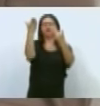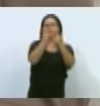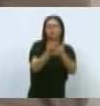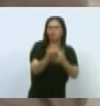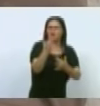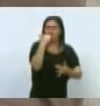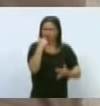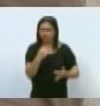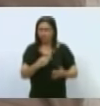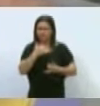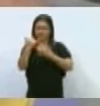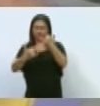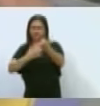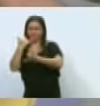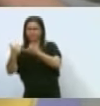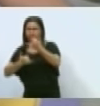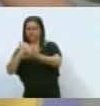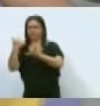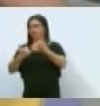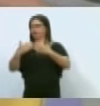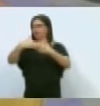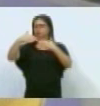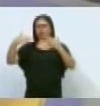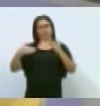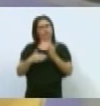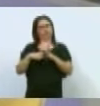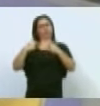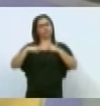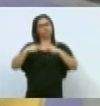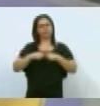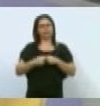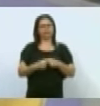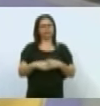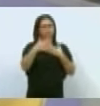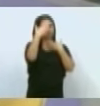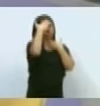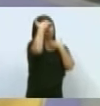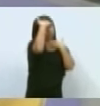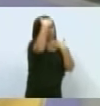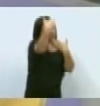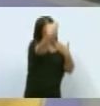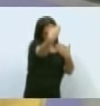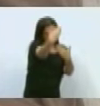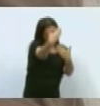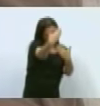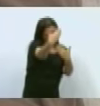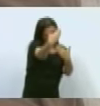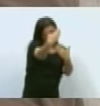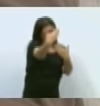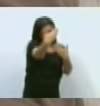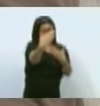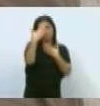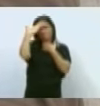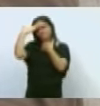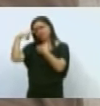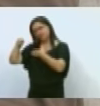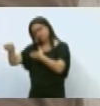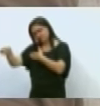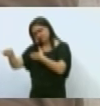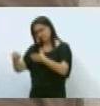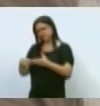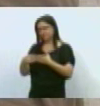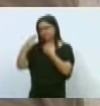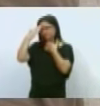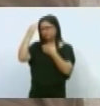né? Fica a dica. Todos funcionários. Querida, muito obrigada por ter vindo. Eu que agradeço essa oportunidade. Obrigada mesmo.